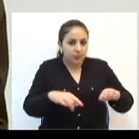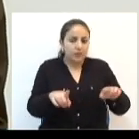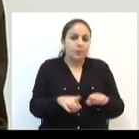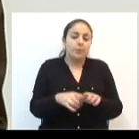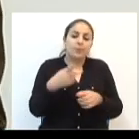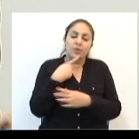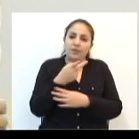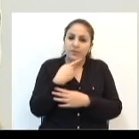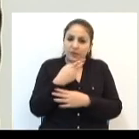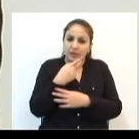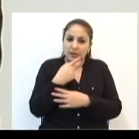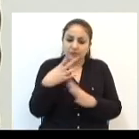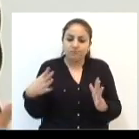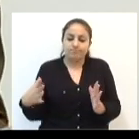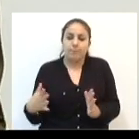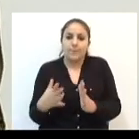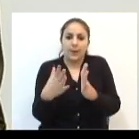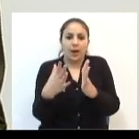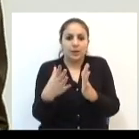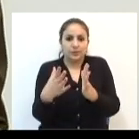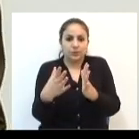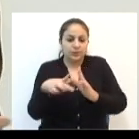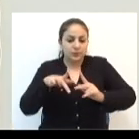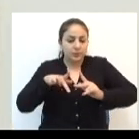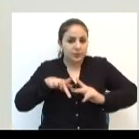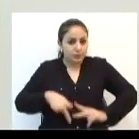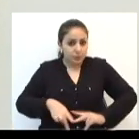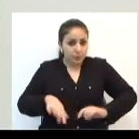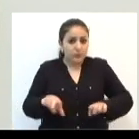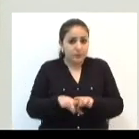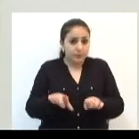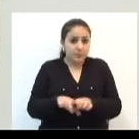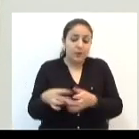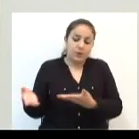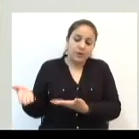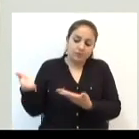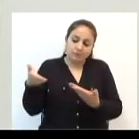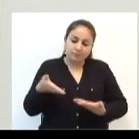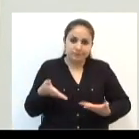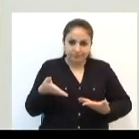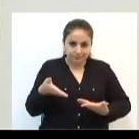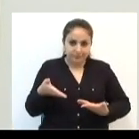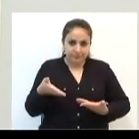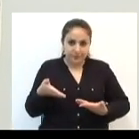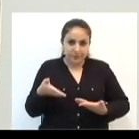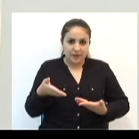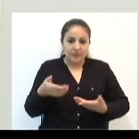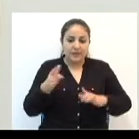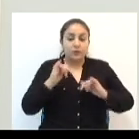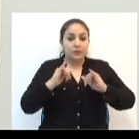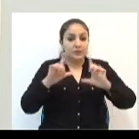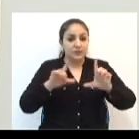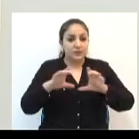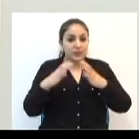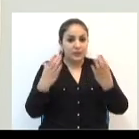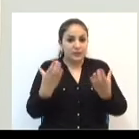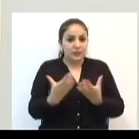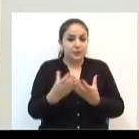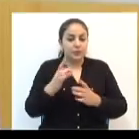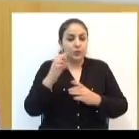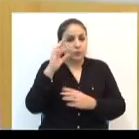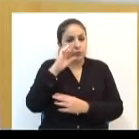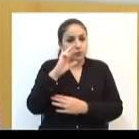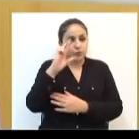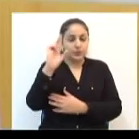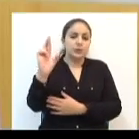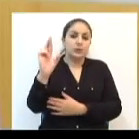para falar sobre o impacto disso para a população, eu recebo neste segundo bloco do Jornal da Câmara o diretor de negócios da